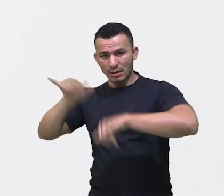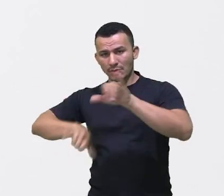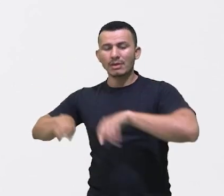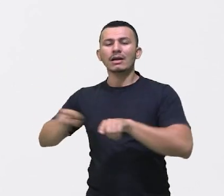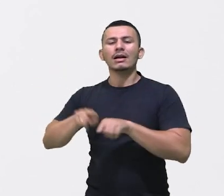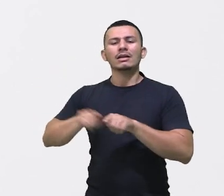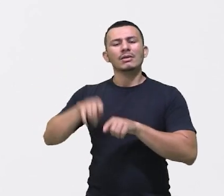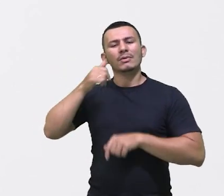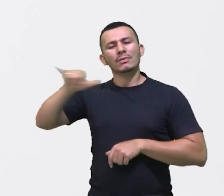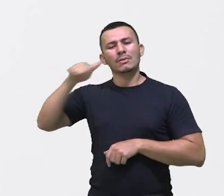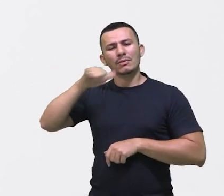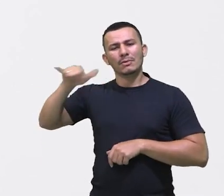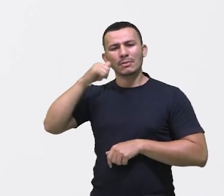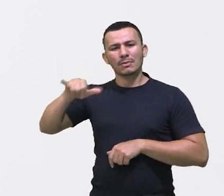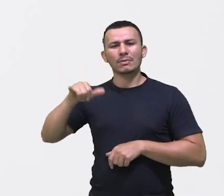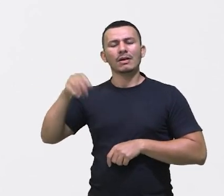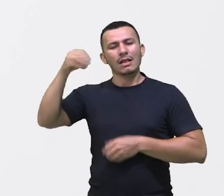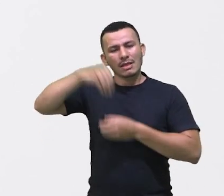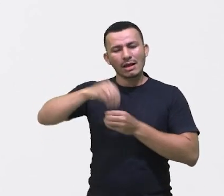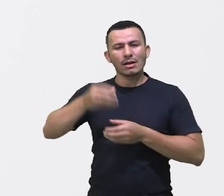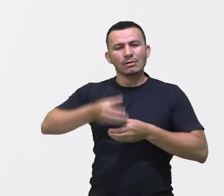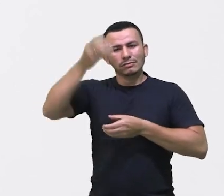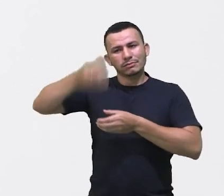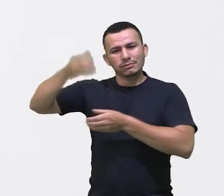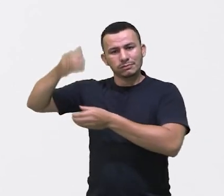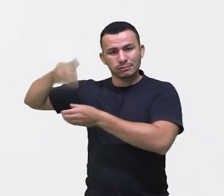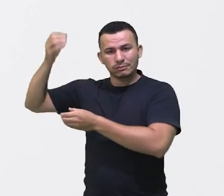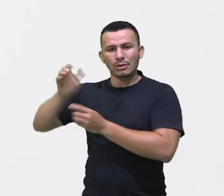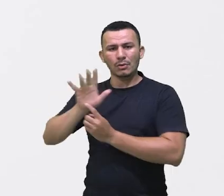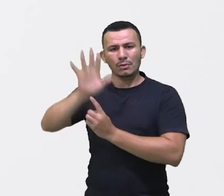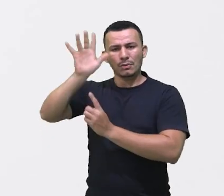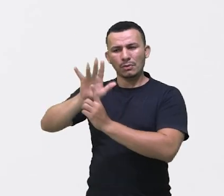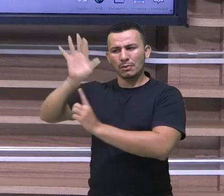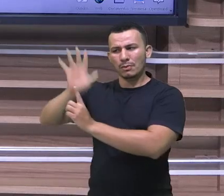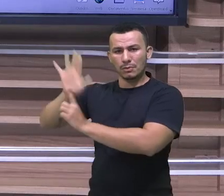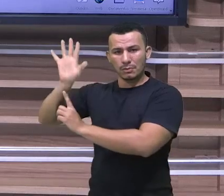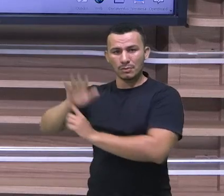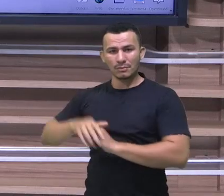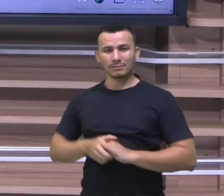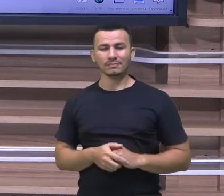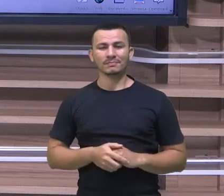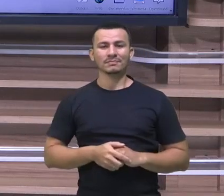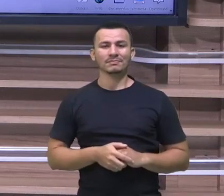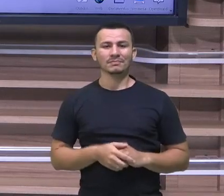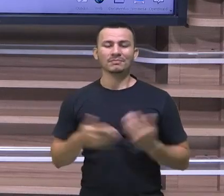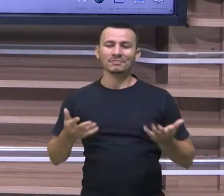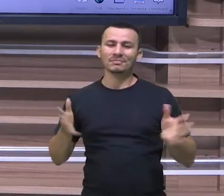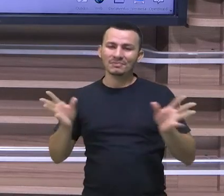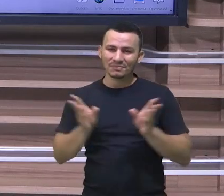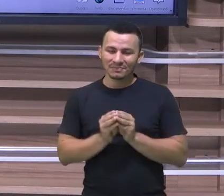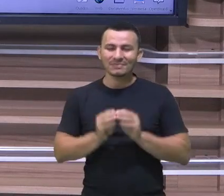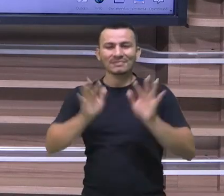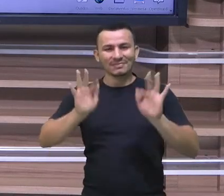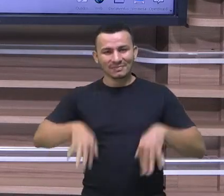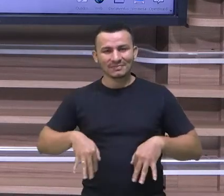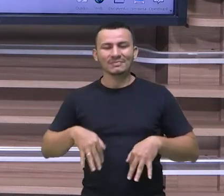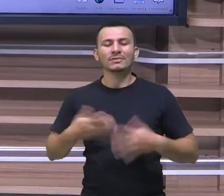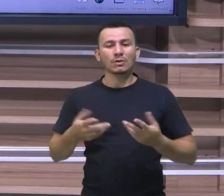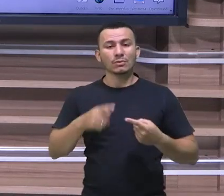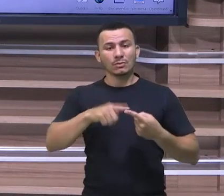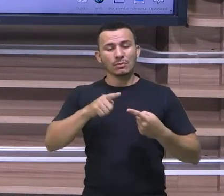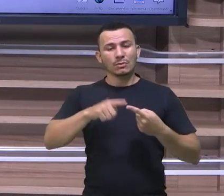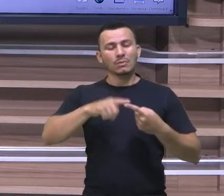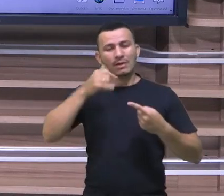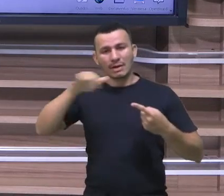a geração de energia nas usinas termoelétricas. Então, esse é o nosso fechamento da aula de hoje. Verificamos, então, fonte